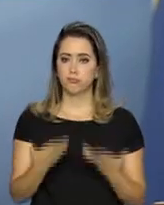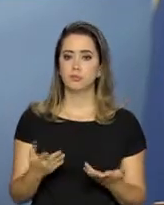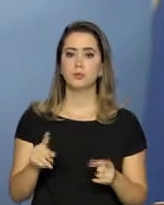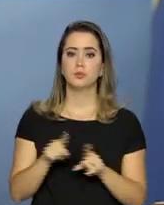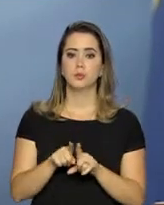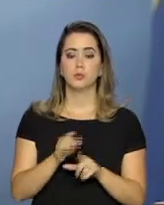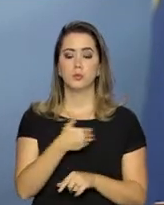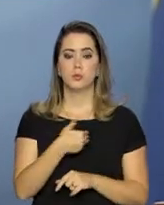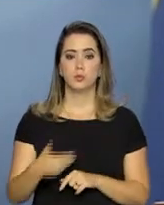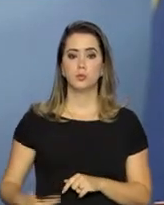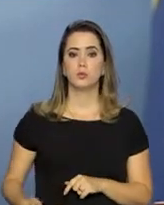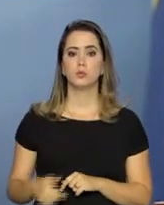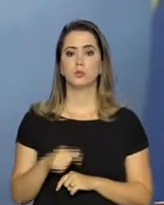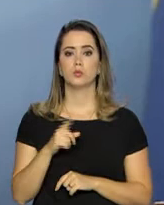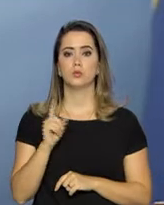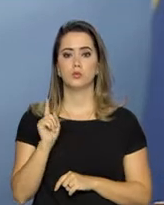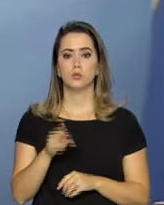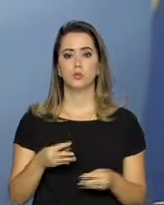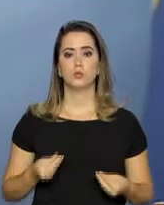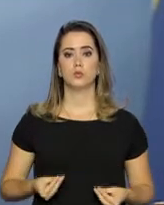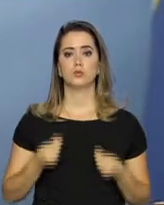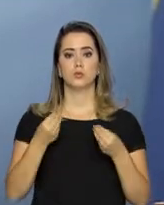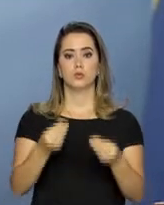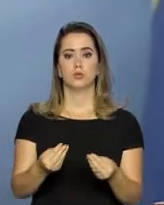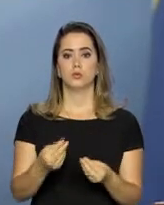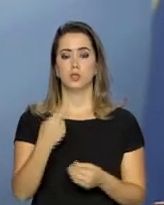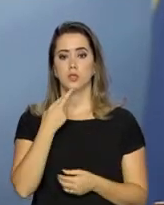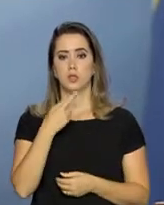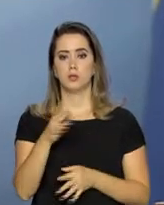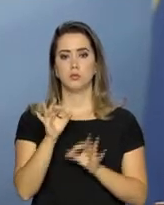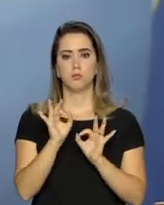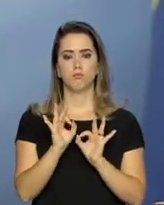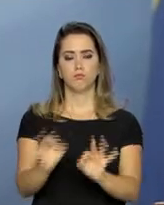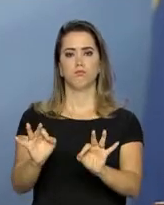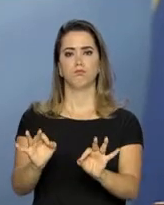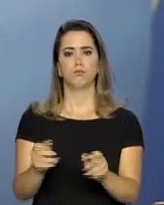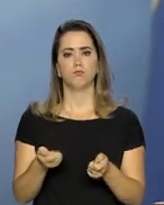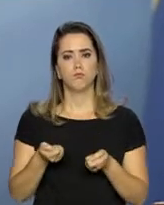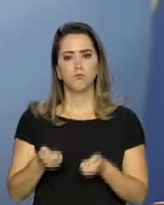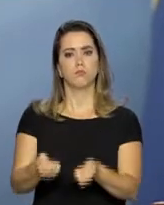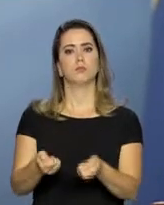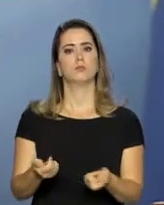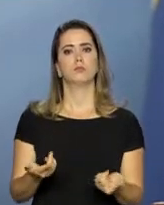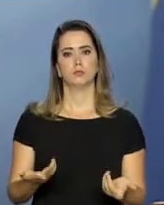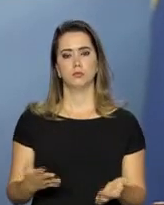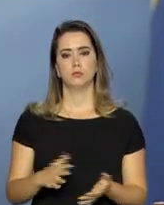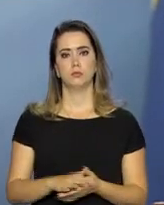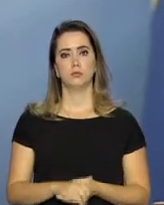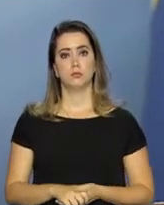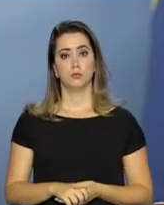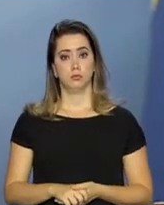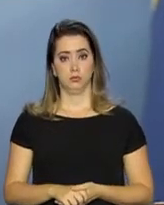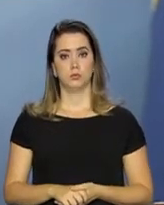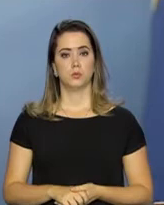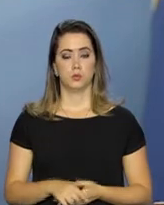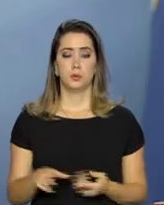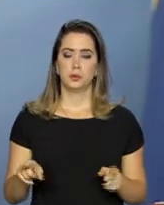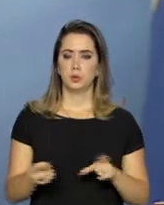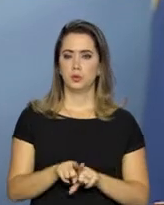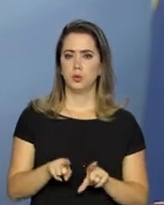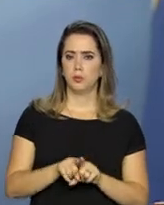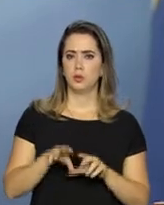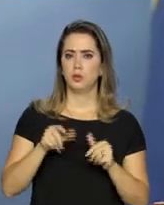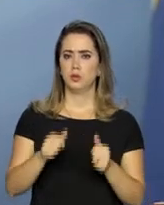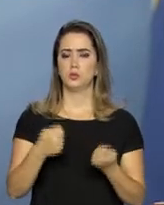o governo dará respostas duras firmes e adotará